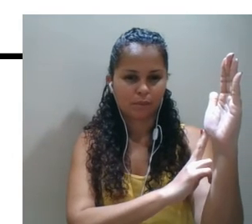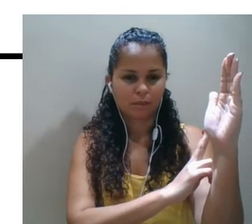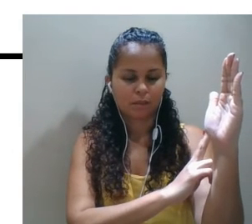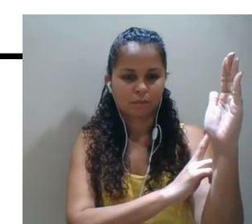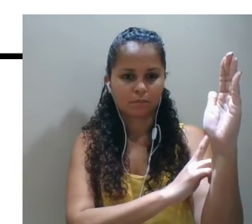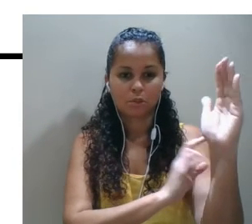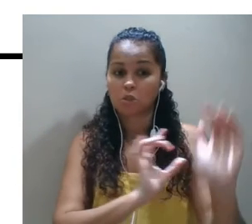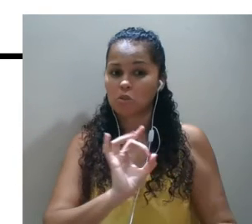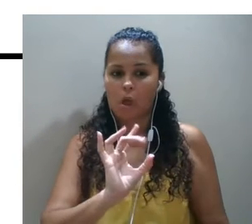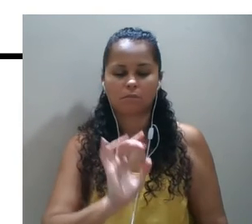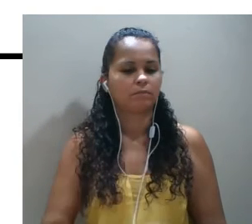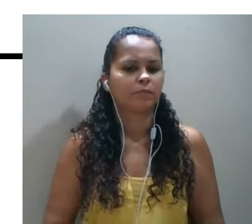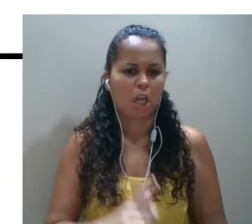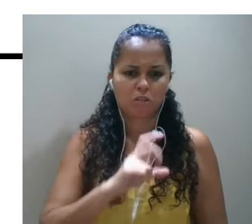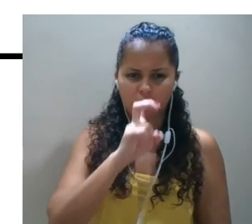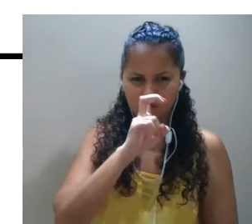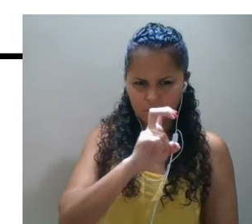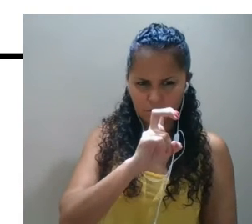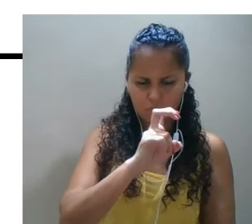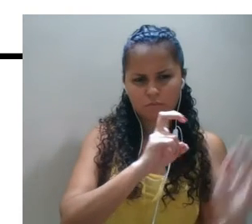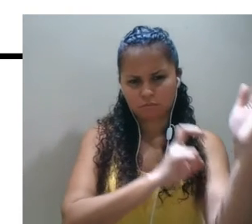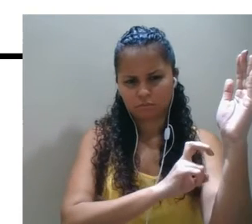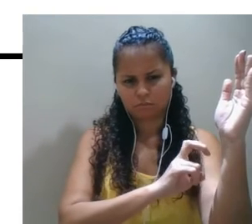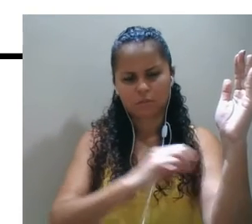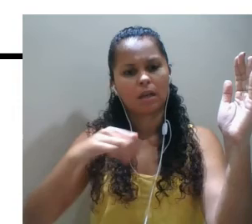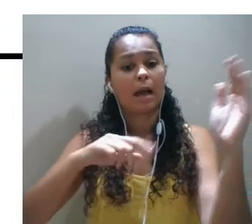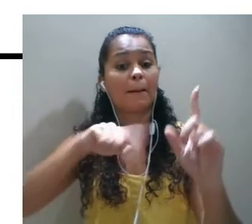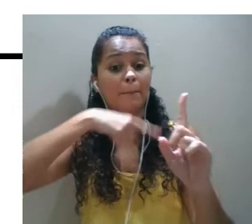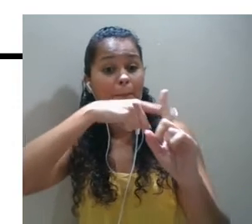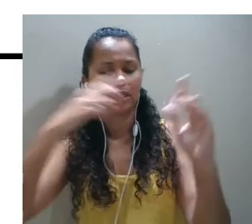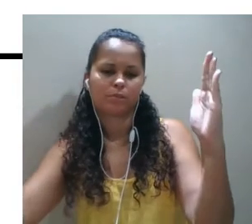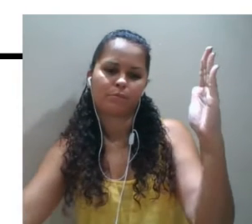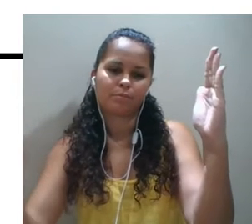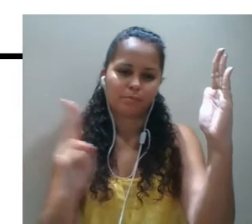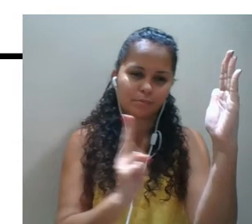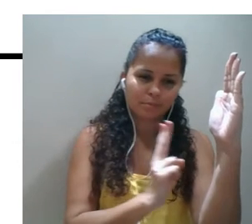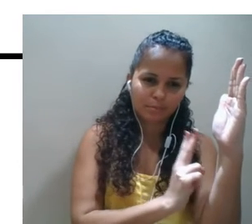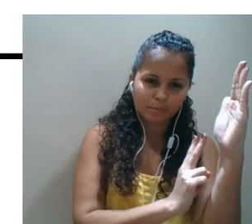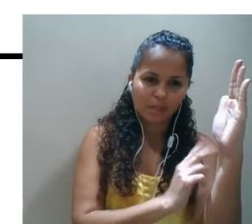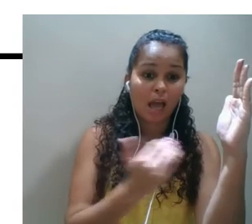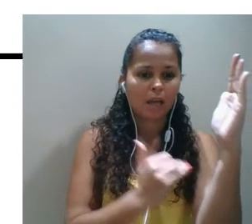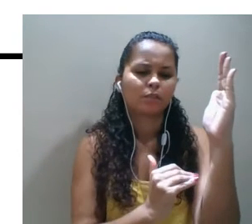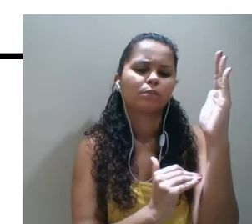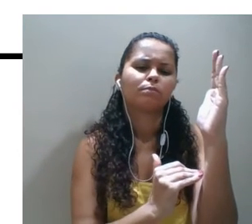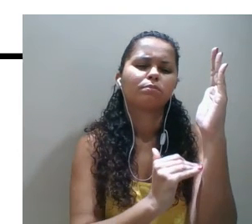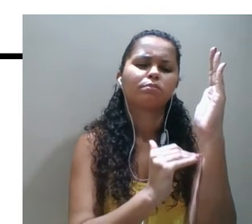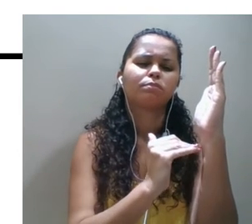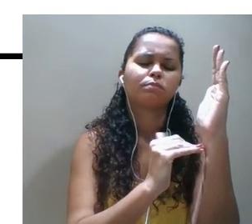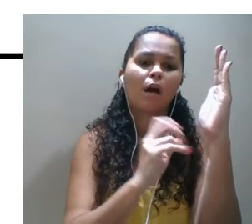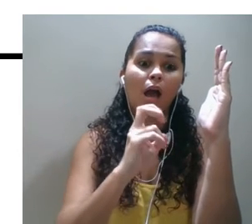ninguém. Então, se chega com 5, entram 2 e não sai ninguém, ele vai rumo ao quinto